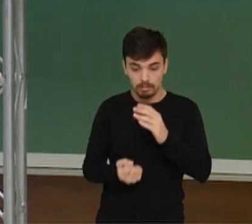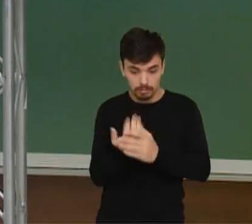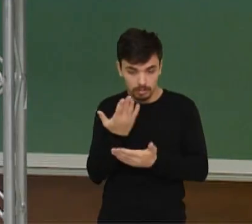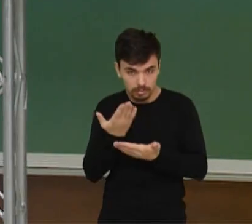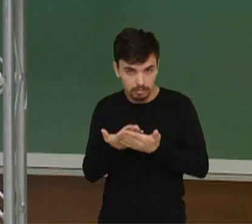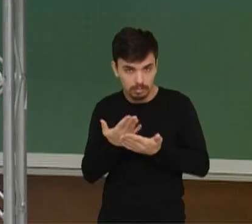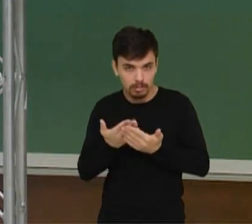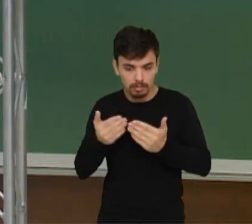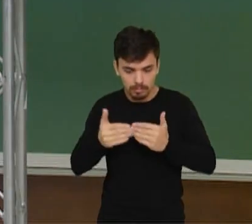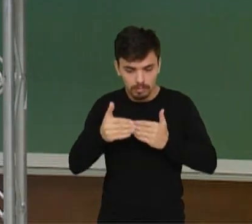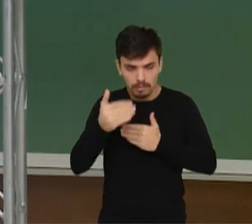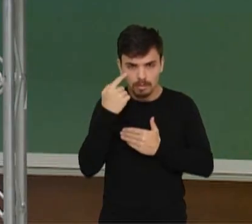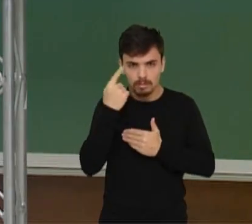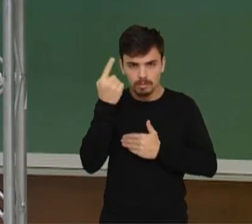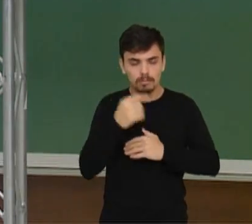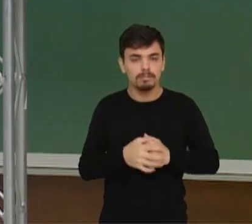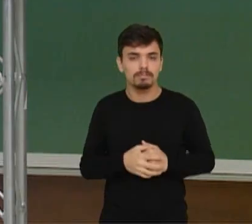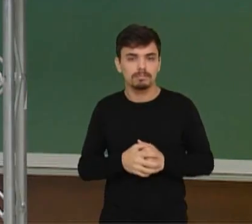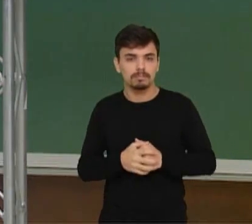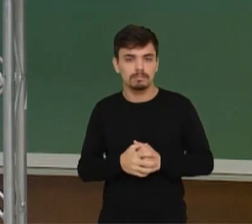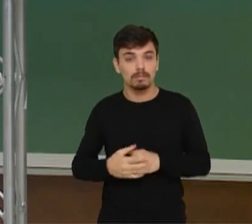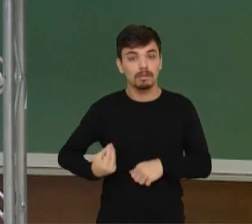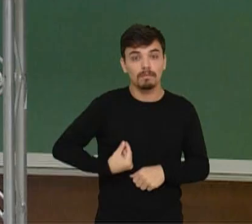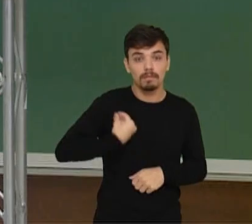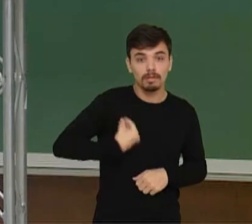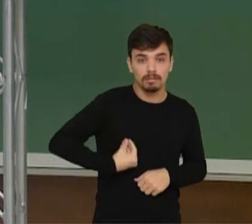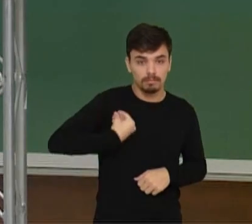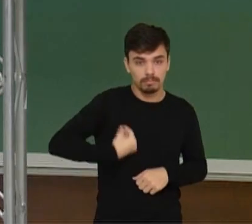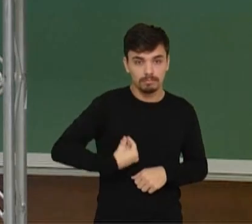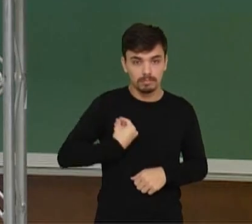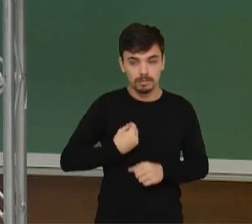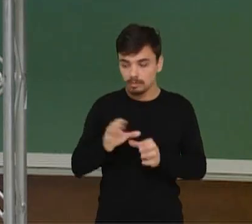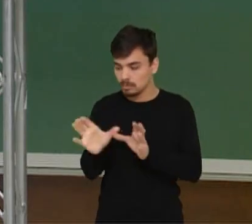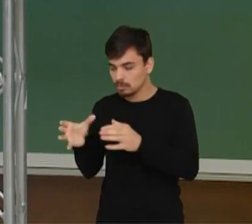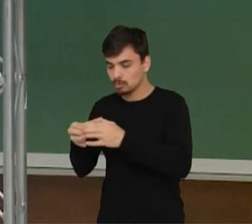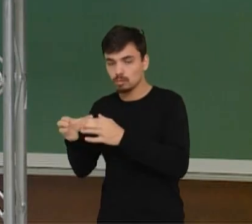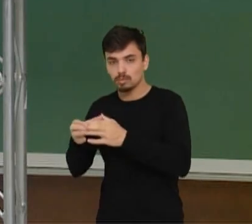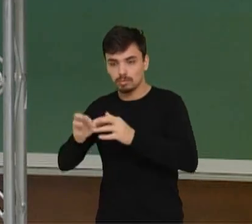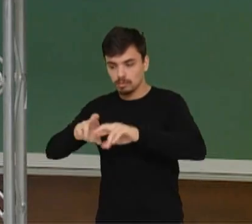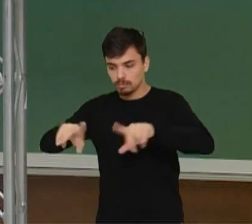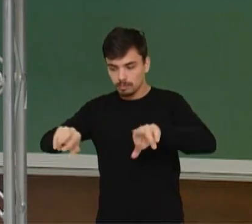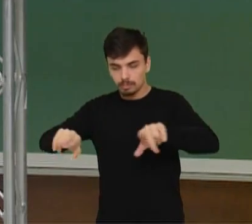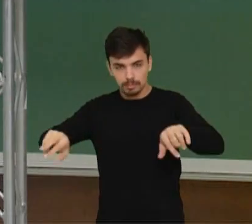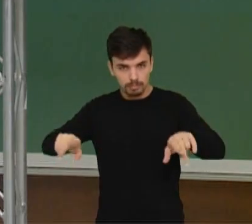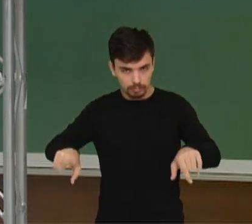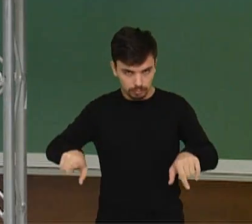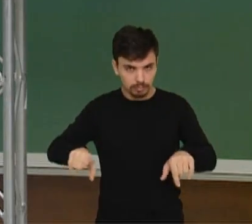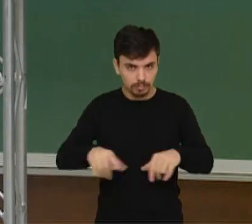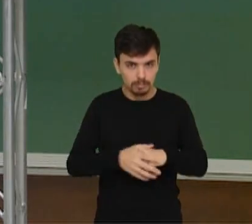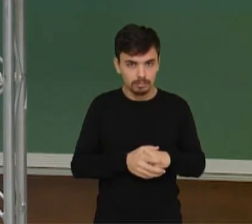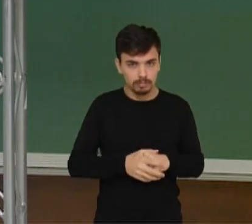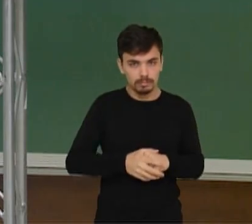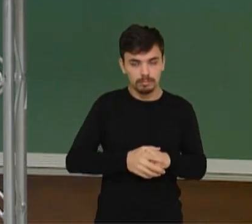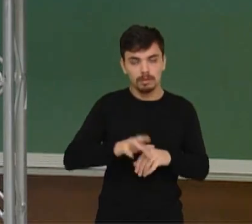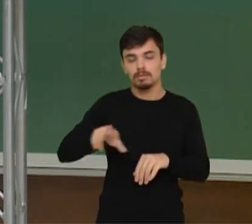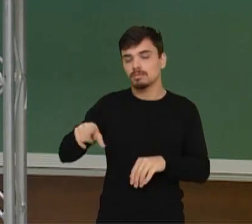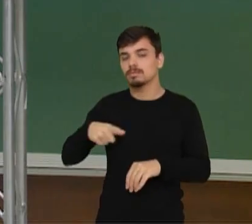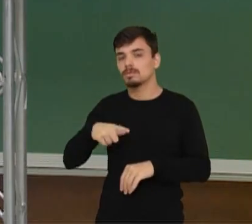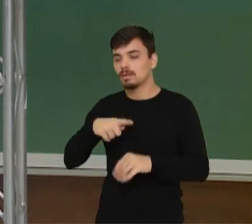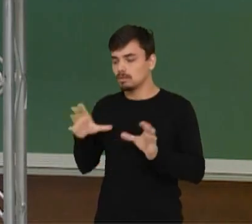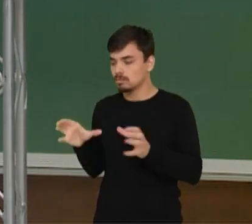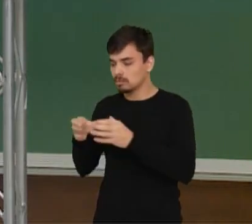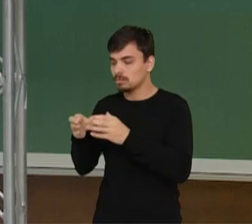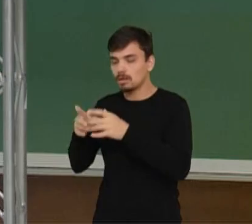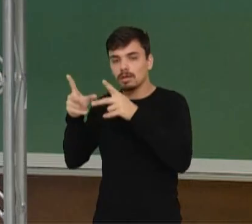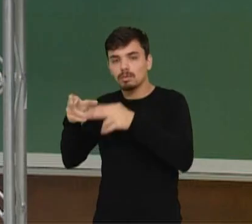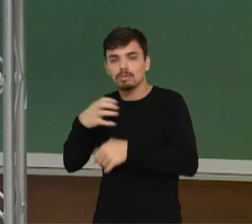aqui, ó, o exemplo de um organismo, um ser vivo. Conjunto de vários seres vivos da mesma espécie, né, de vários organismos da mesma espécie,